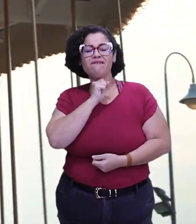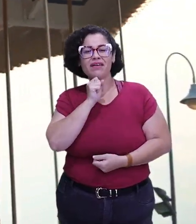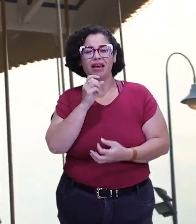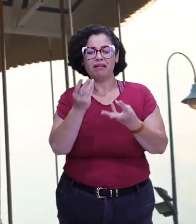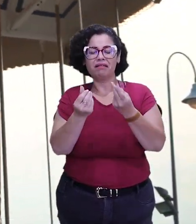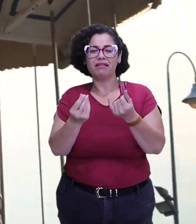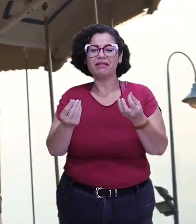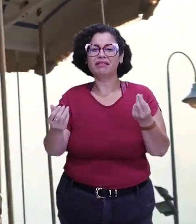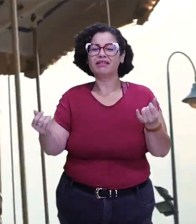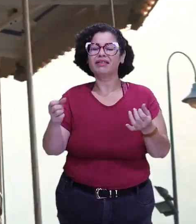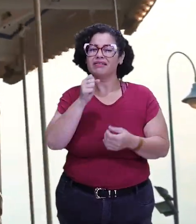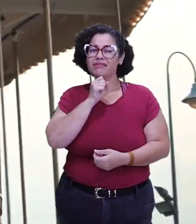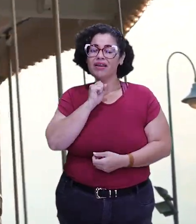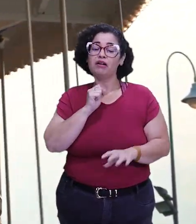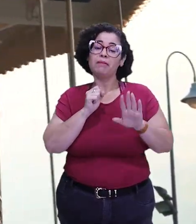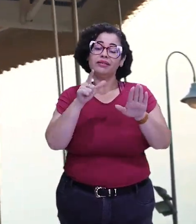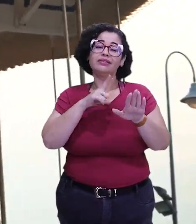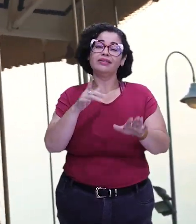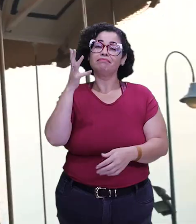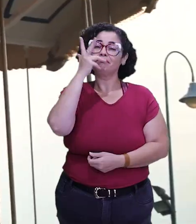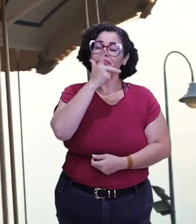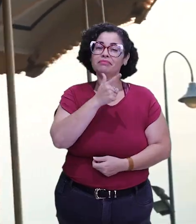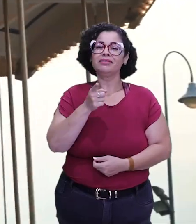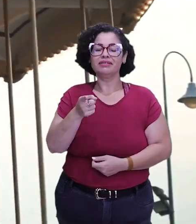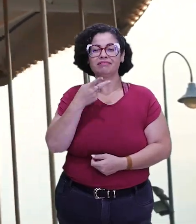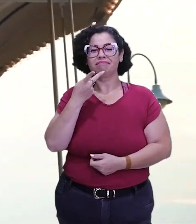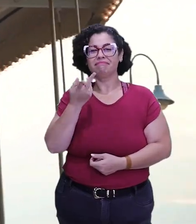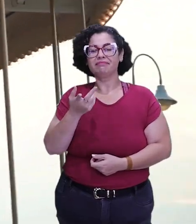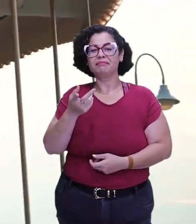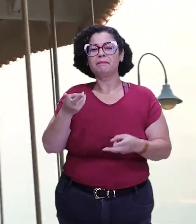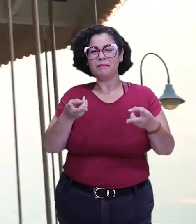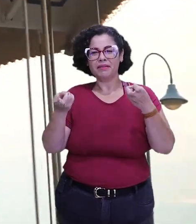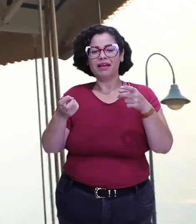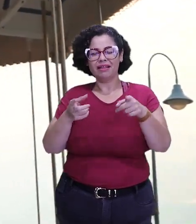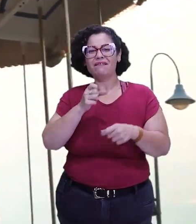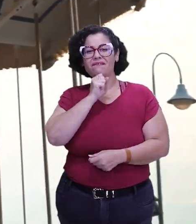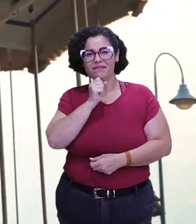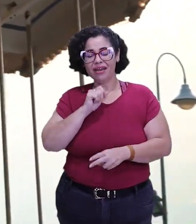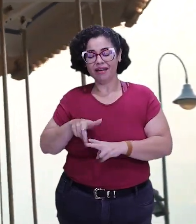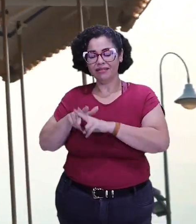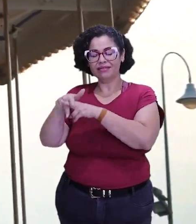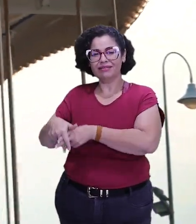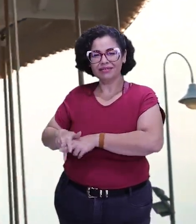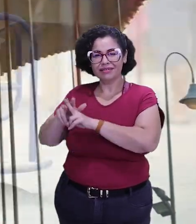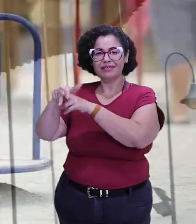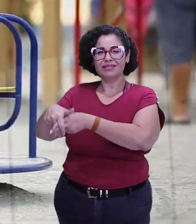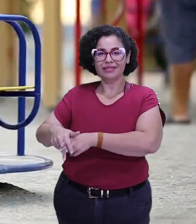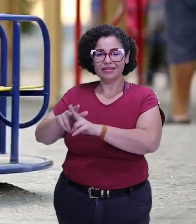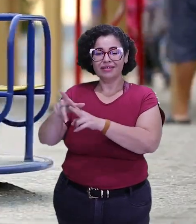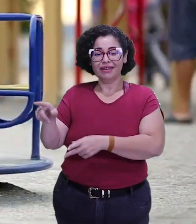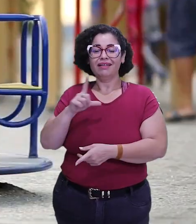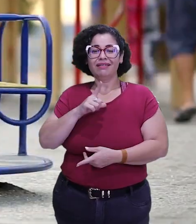de Nhozinho França, mas tem a sua beleza. Observe que, mesmo velho, o carrossel representa um raro momento